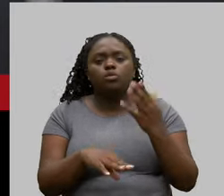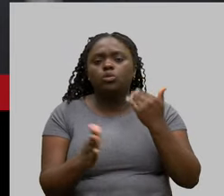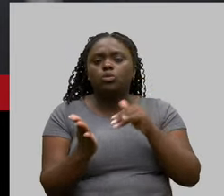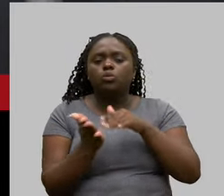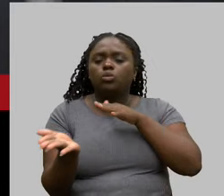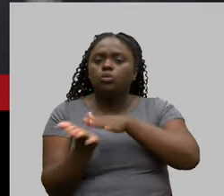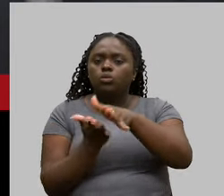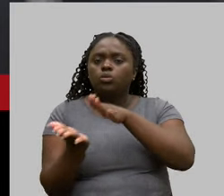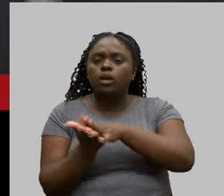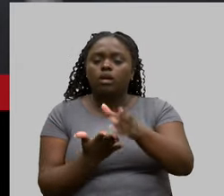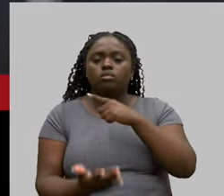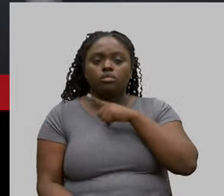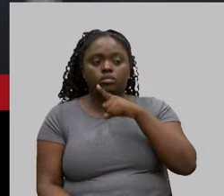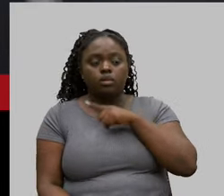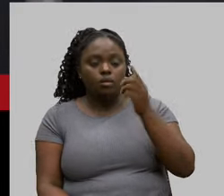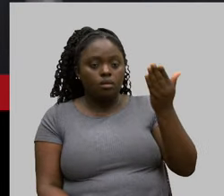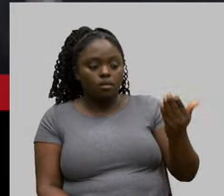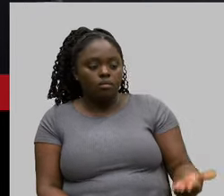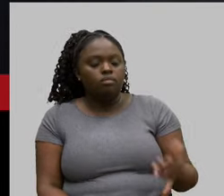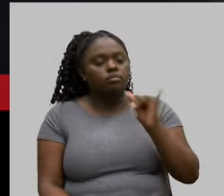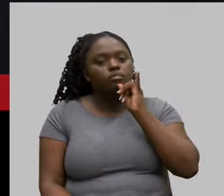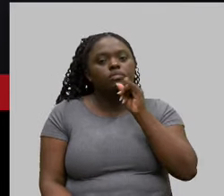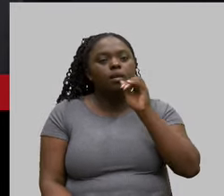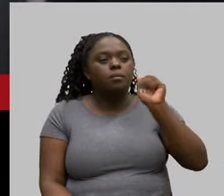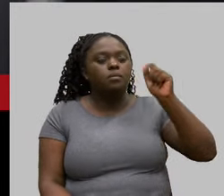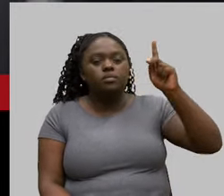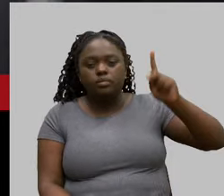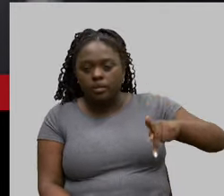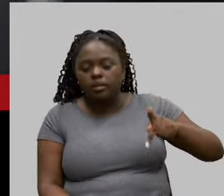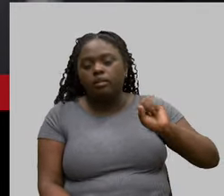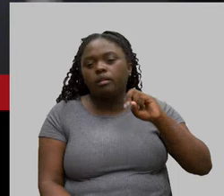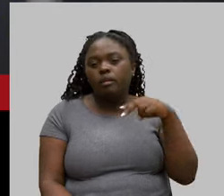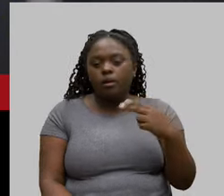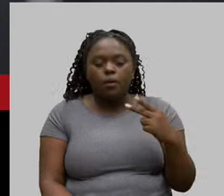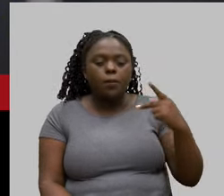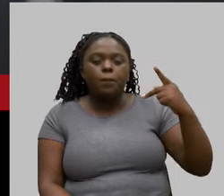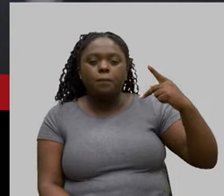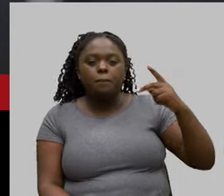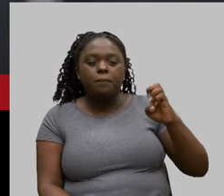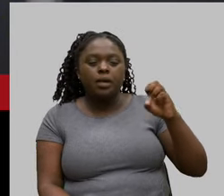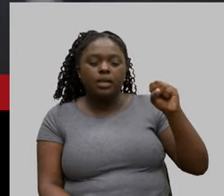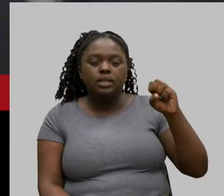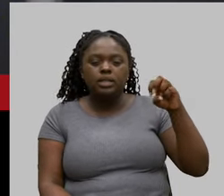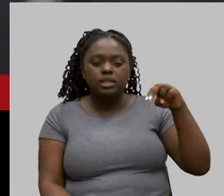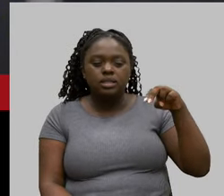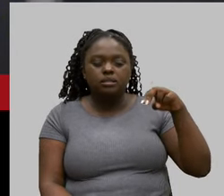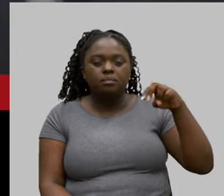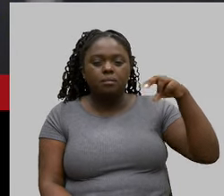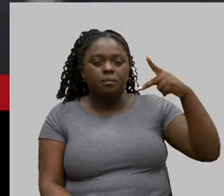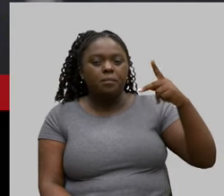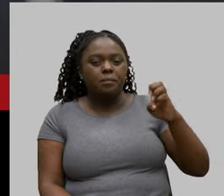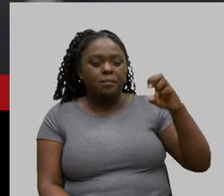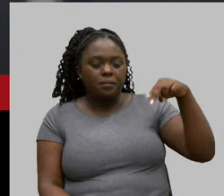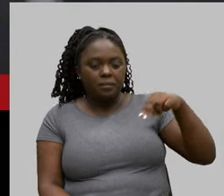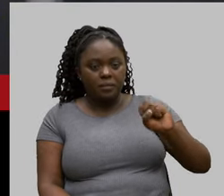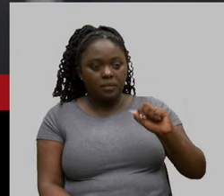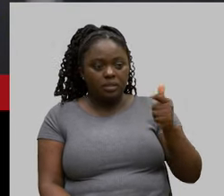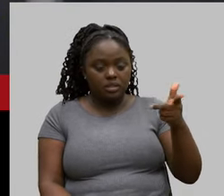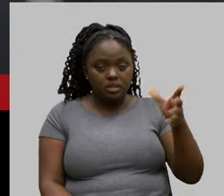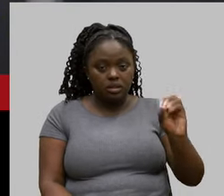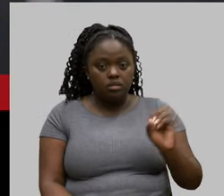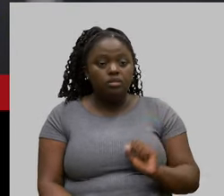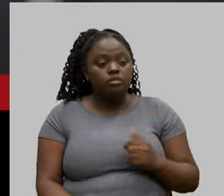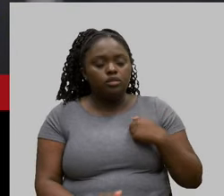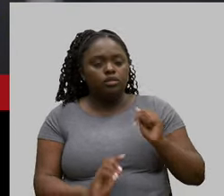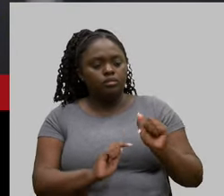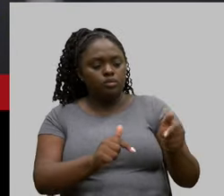vi a ter com esse servidor né de aposentadoria de pensão isso eu vou fazer para todos os servidores e e vou trazer pra valor pra